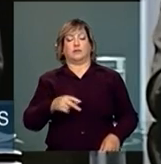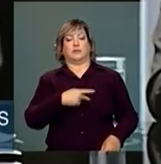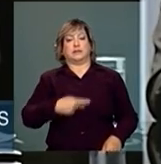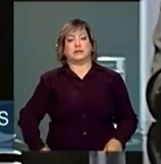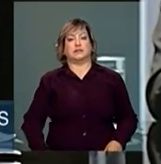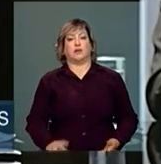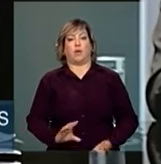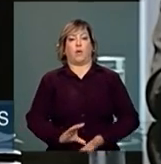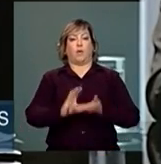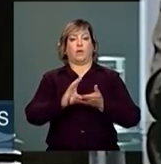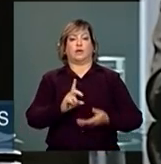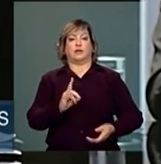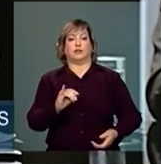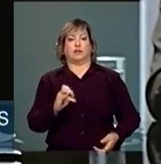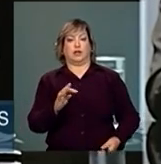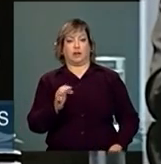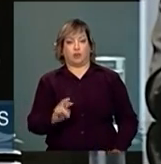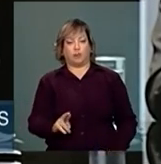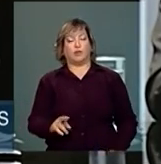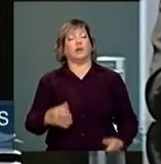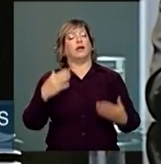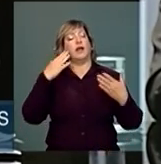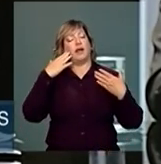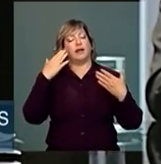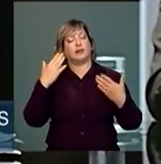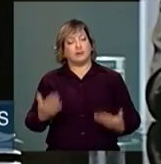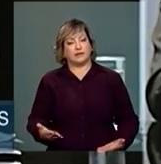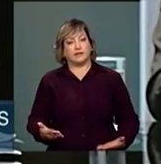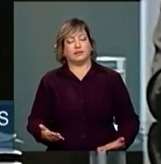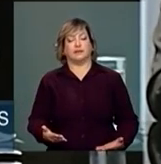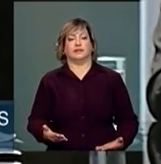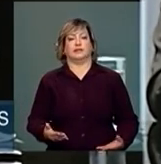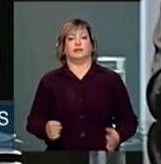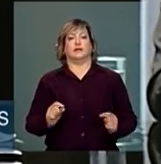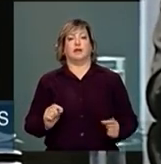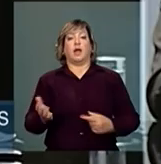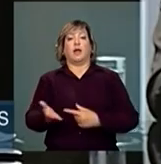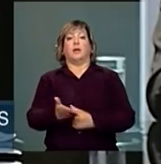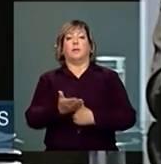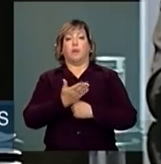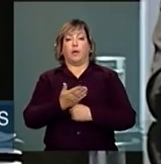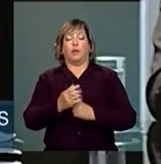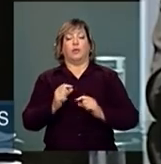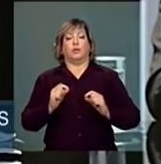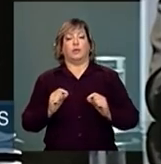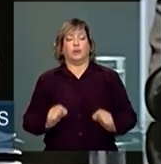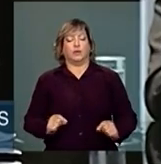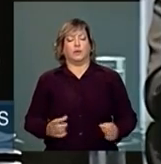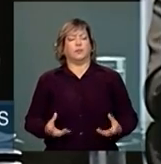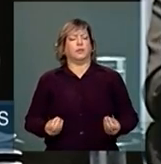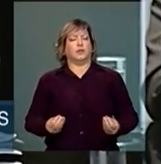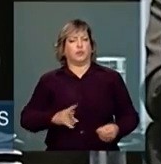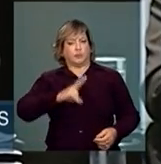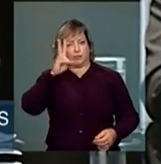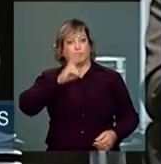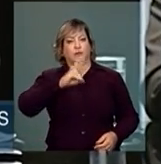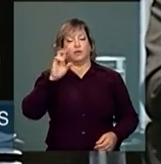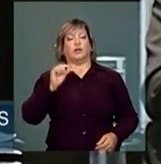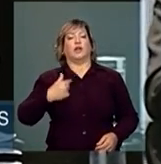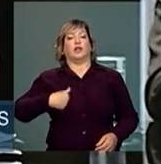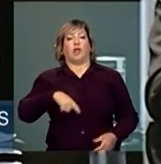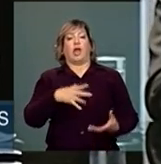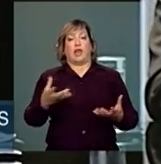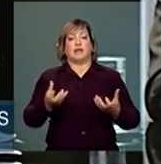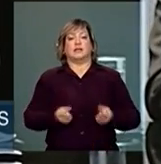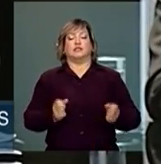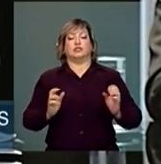Diretor, para agradecer o apoio irrestrito que recebemos